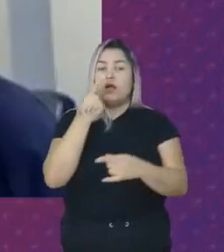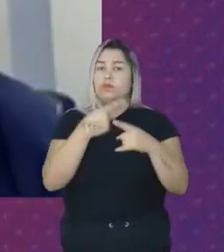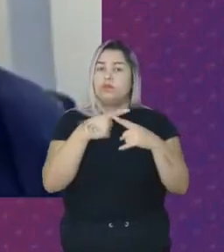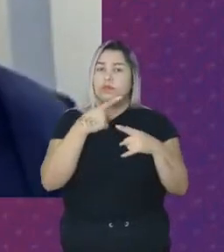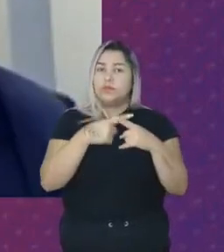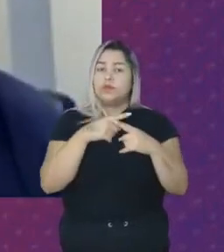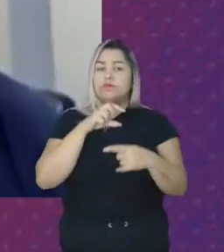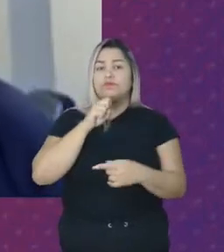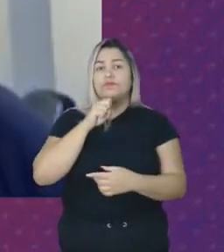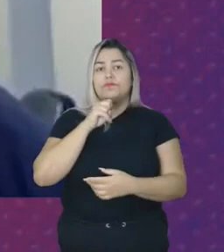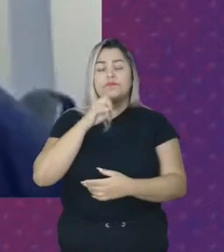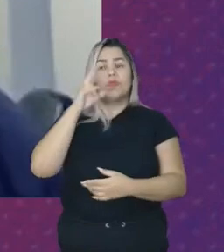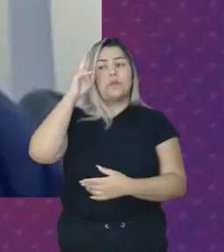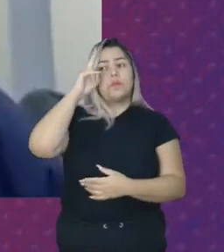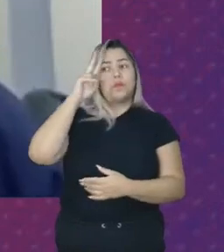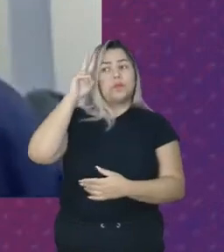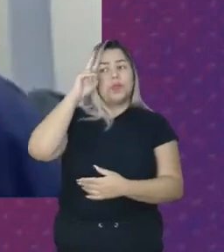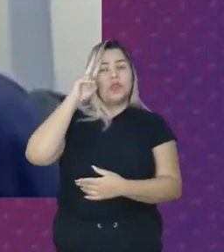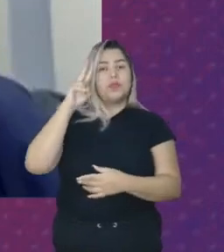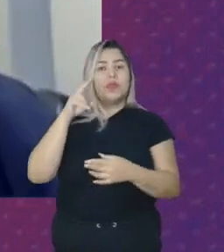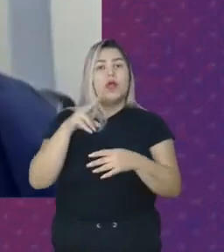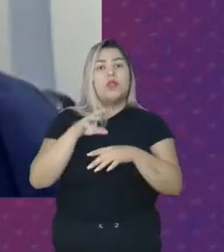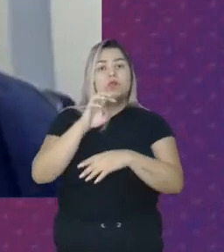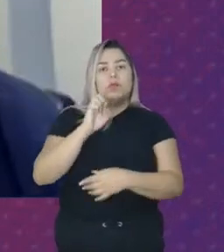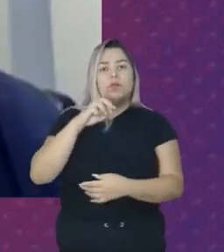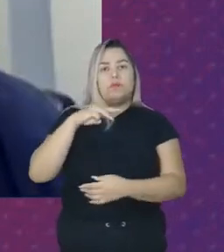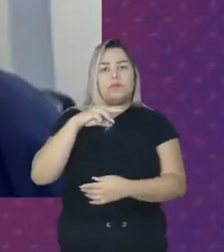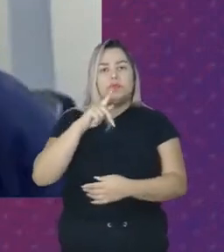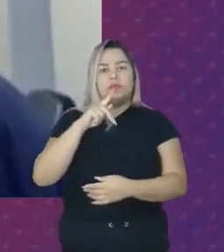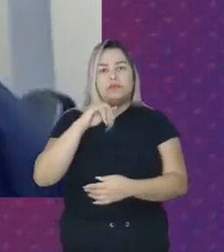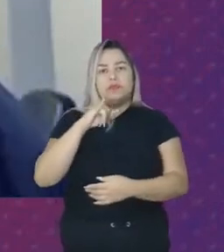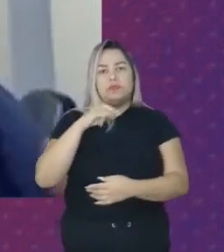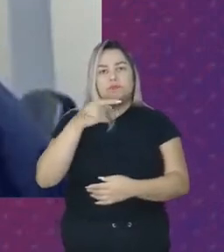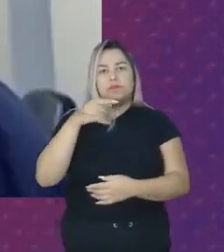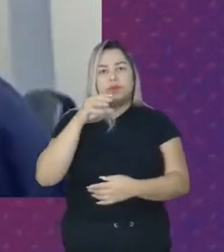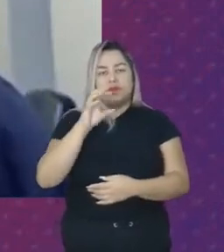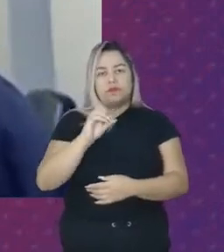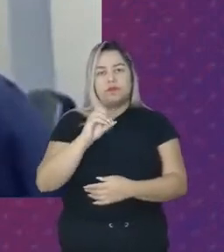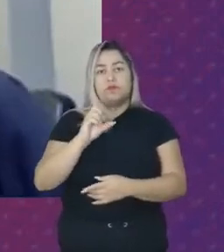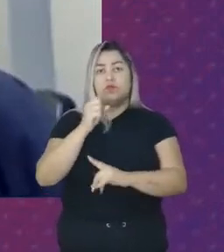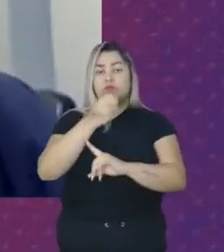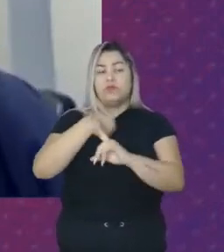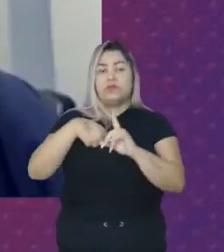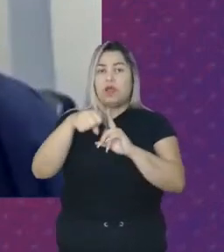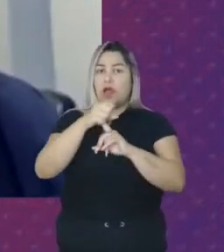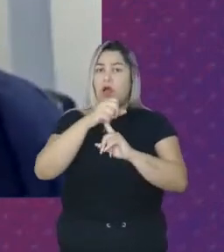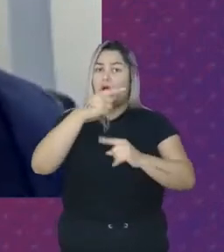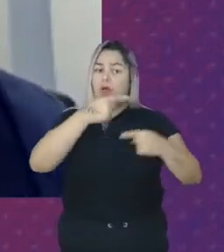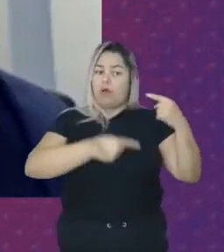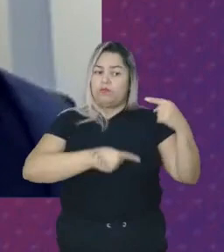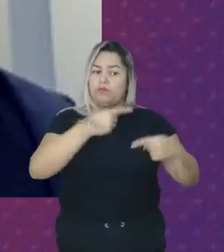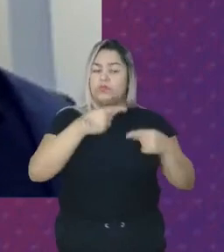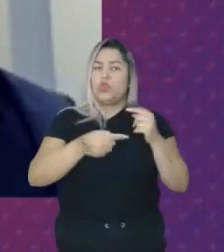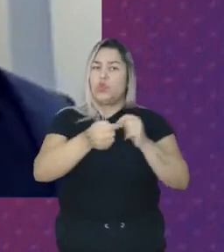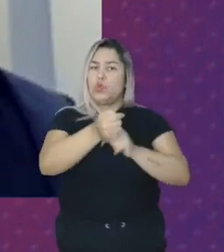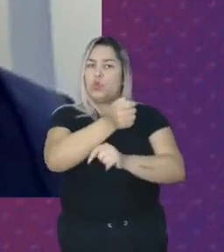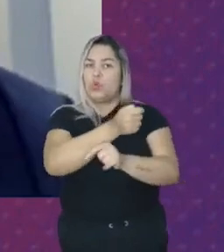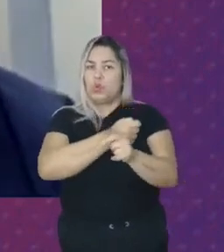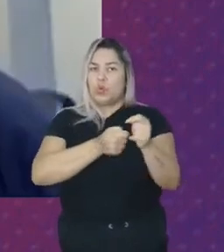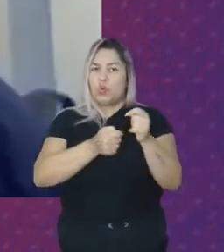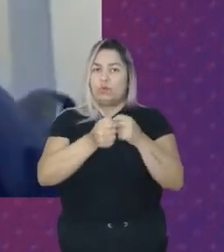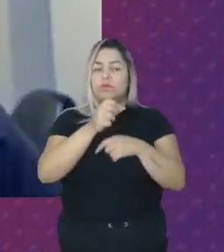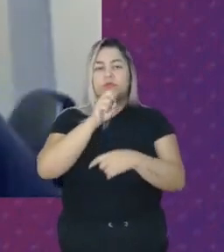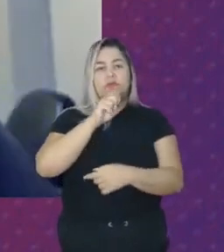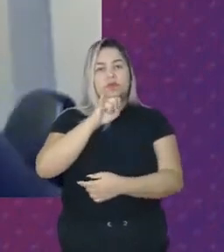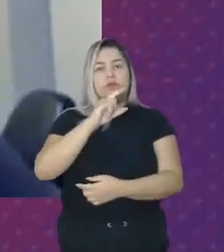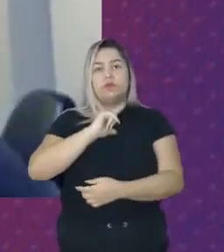não é possível a gente pensar numa emancipação social, política, econômica, se a